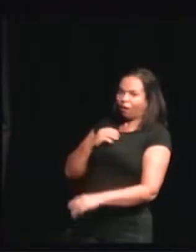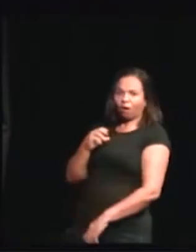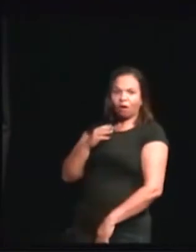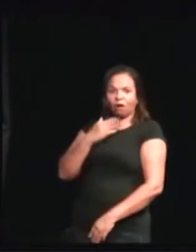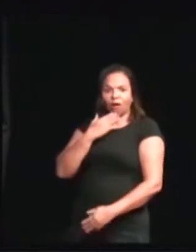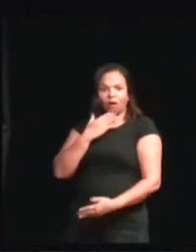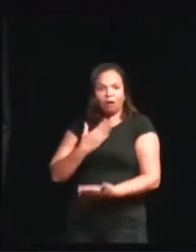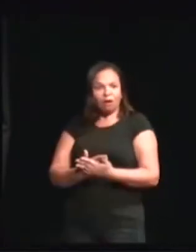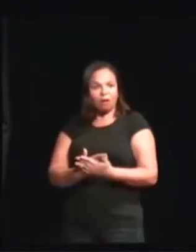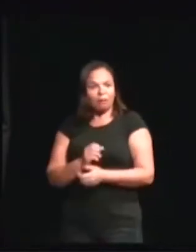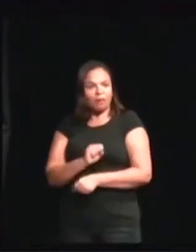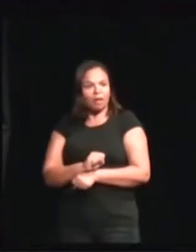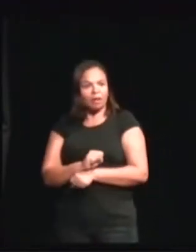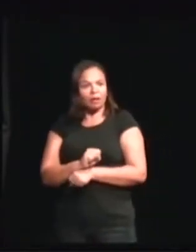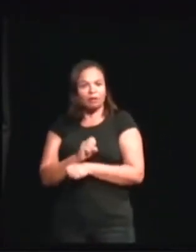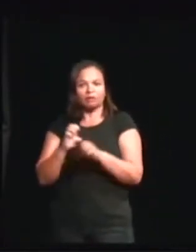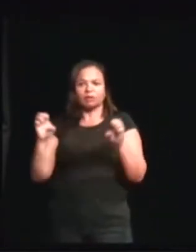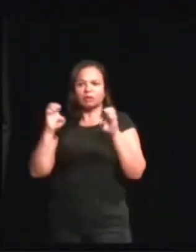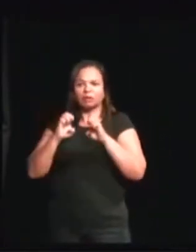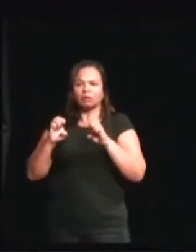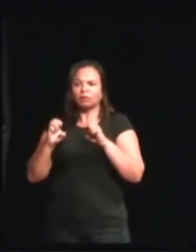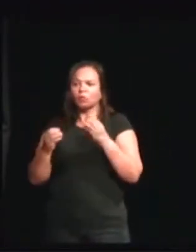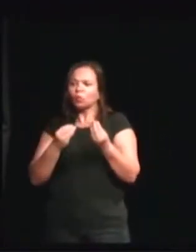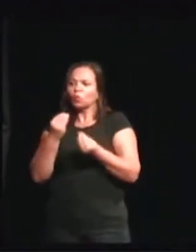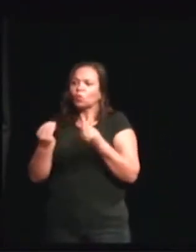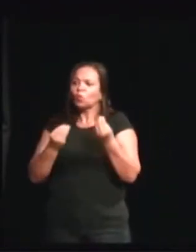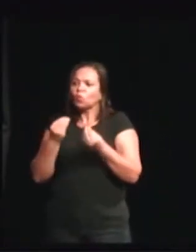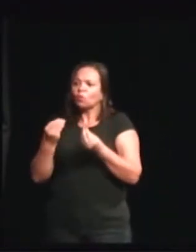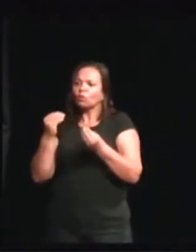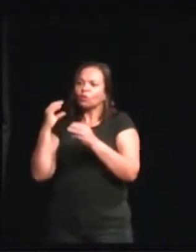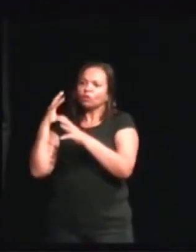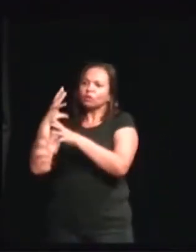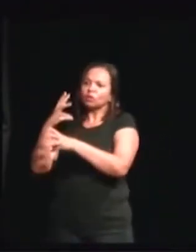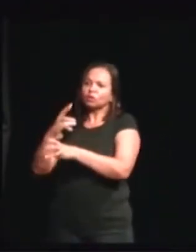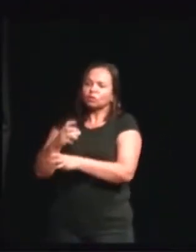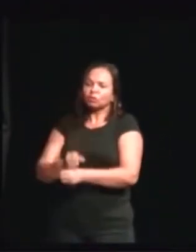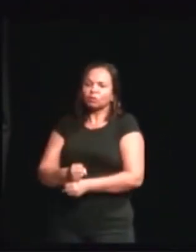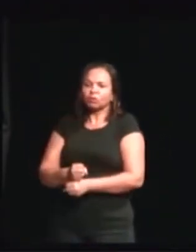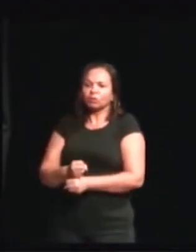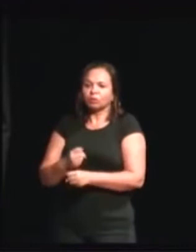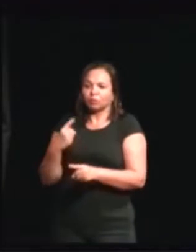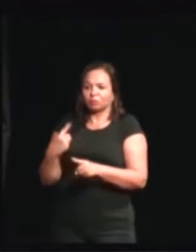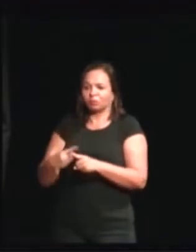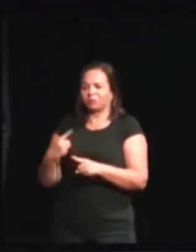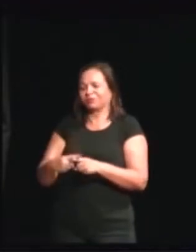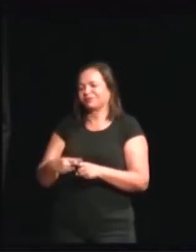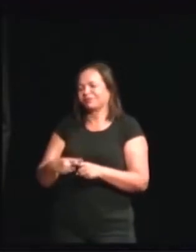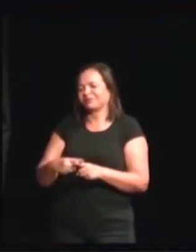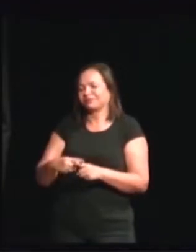É, essa foi para mim. Como é que a senhora chegou a essa conclusão? Porque um dia eu fui assim.